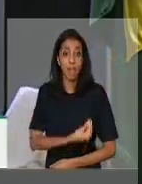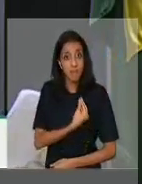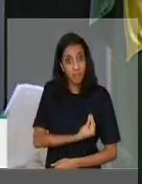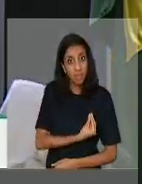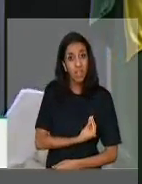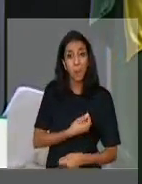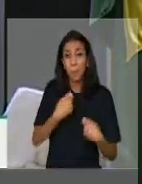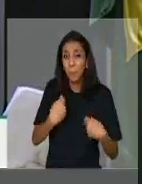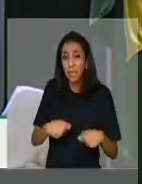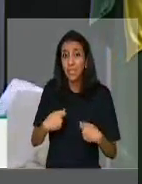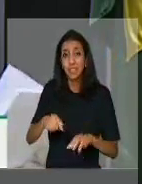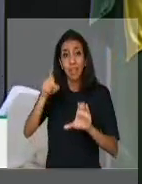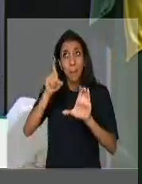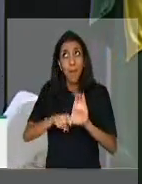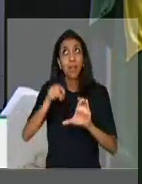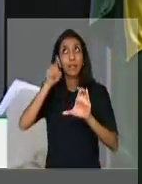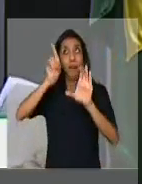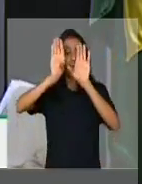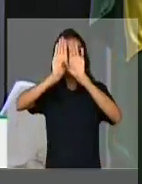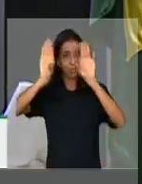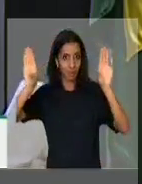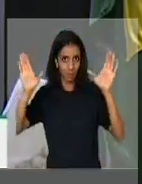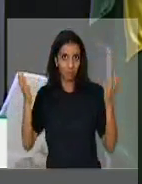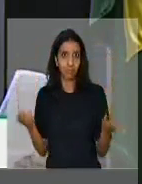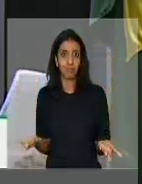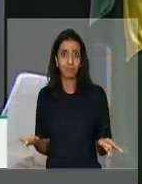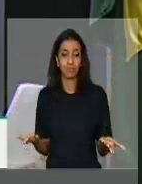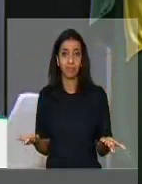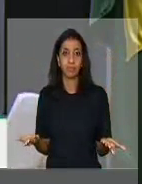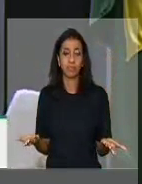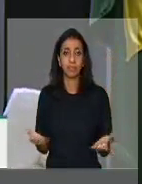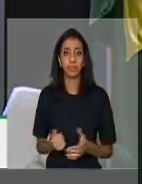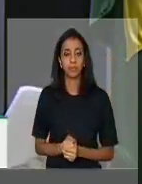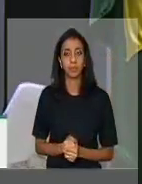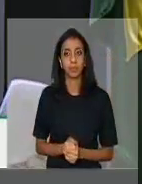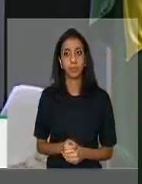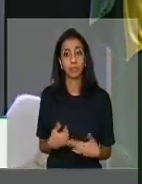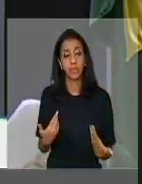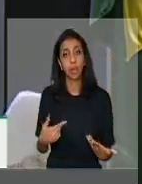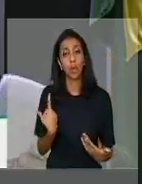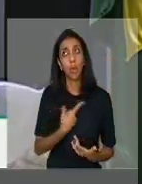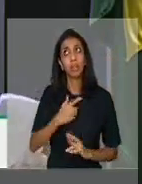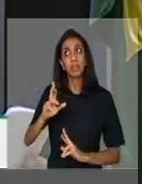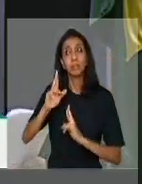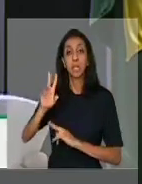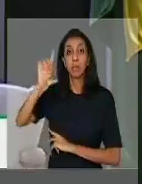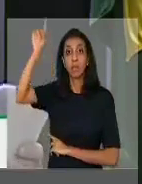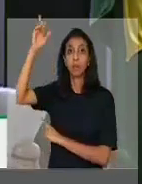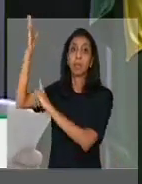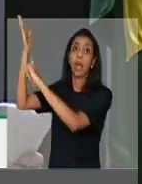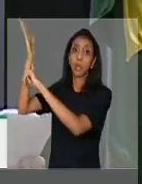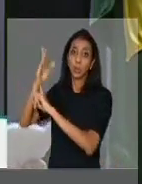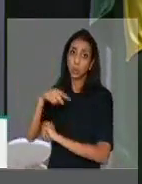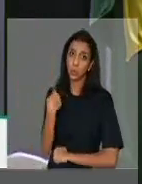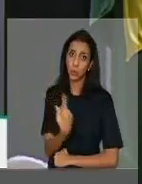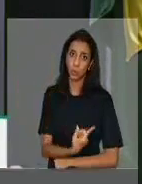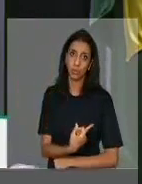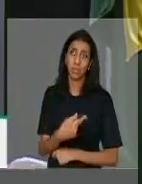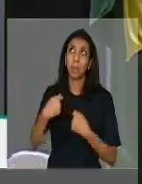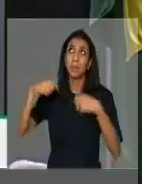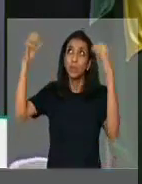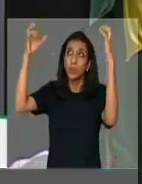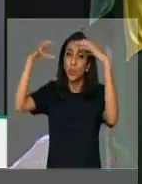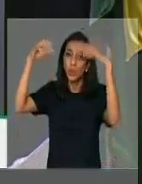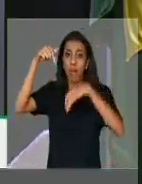depende muito do céu. E com certeza nós esperamos que Deus nos ajude, que faça chover